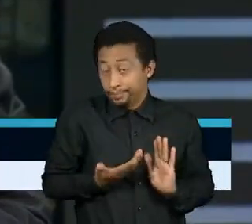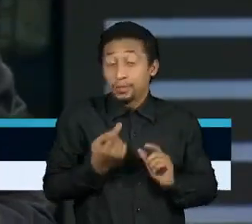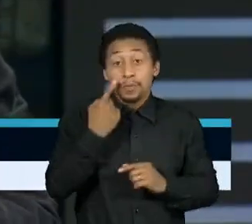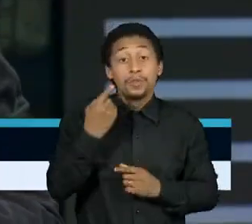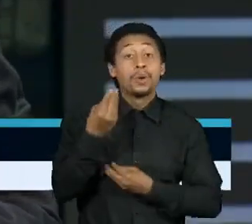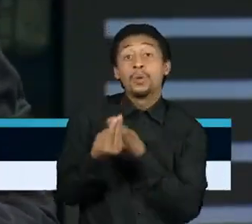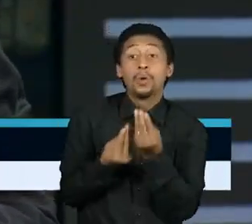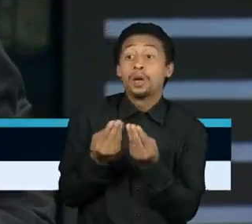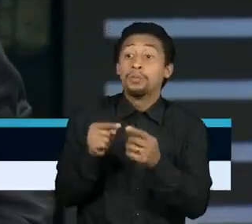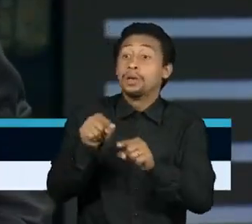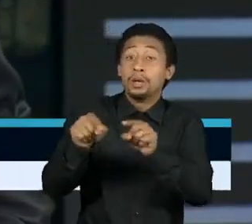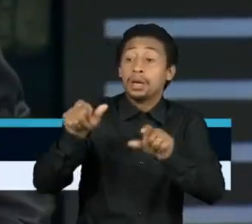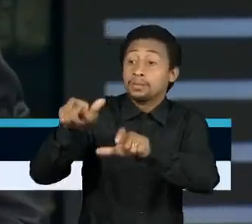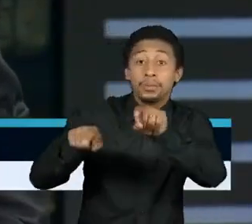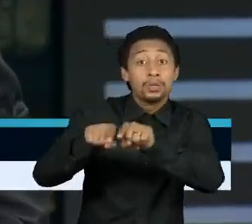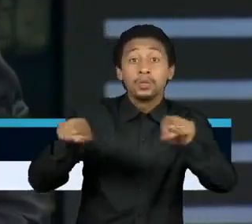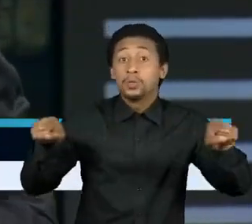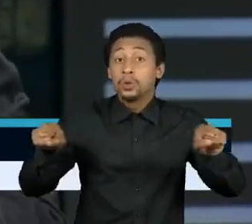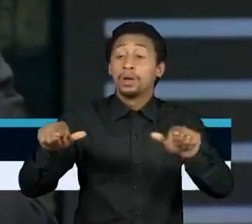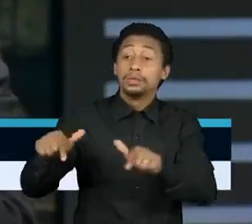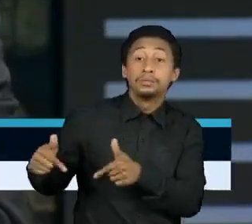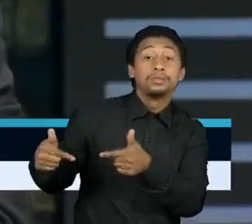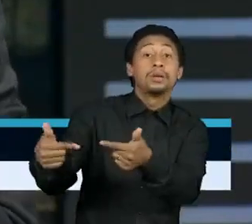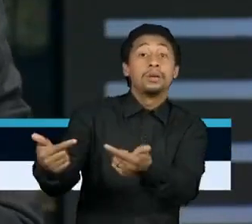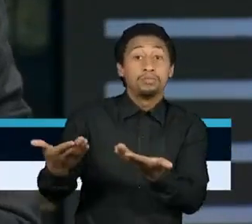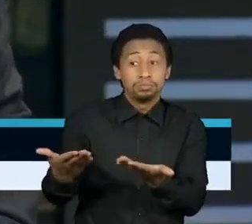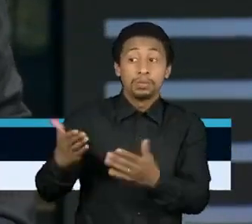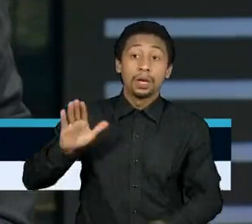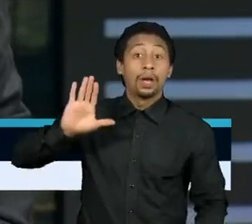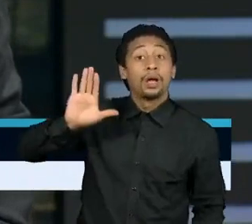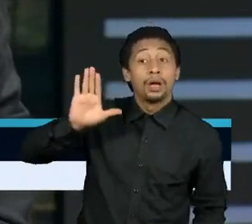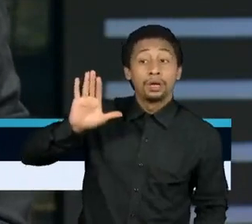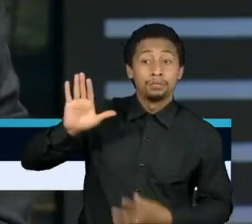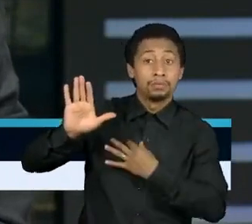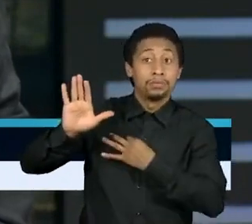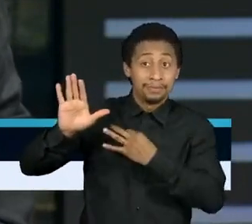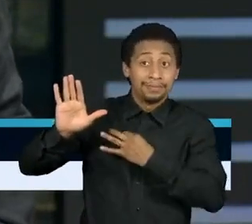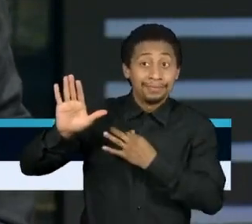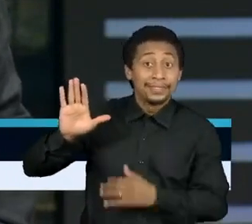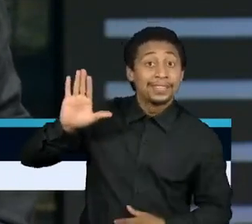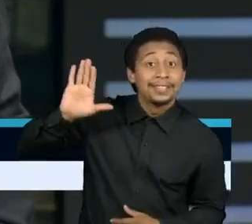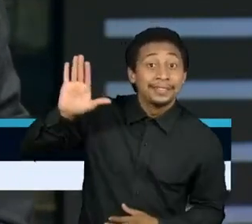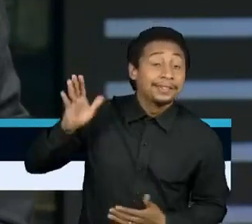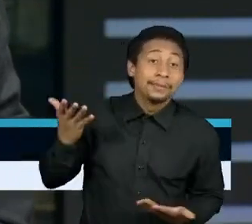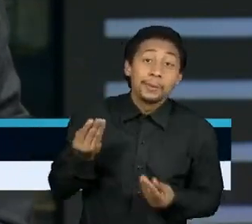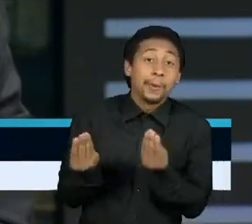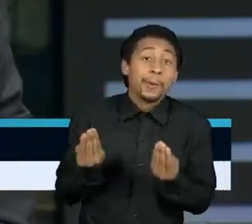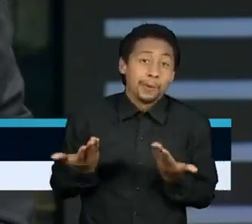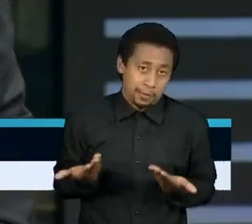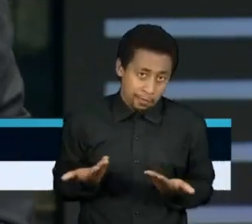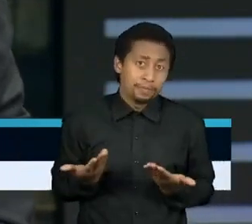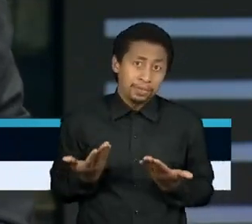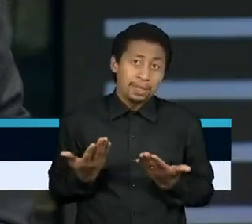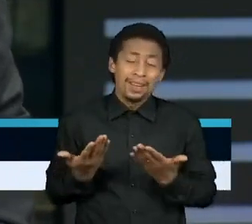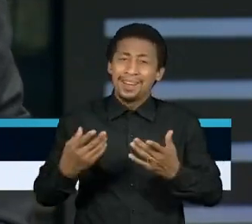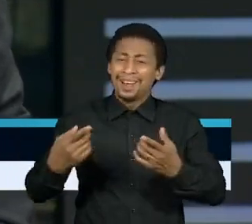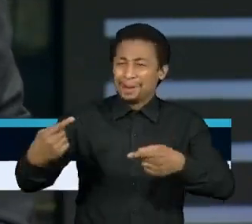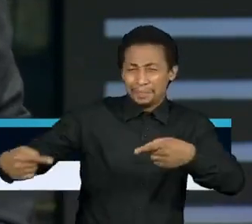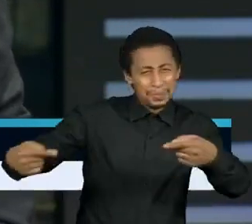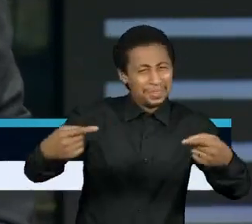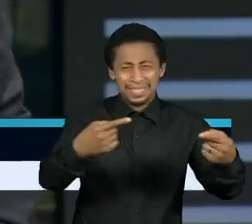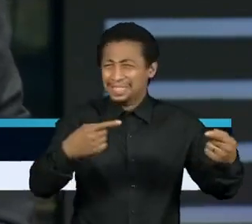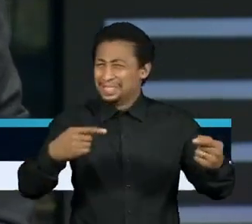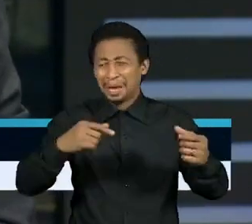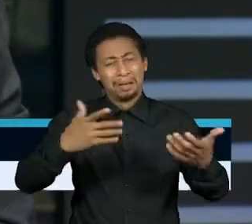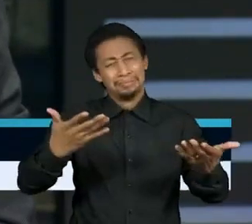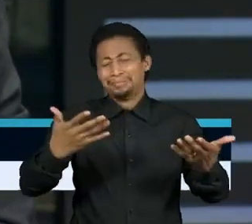se comportar, como é que esses candidatos vão se comportar para um eleitor que está super avesso à questão da política também. Nós temos que voltar